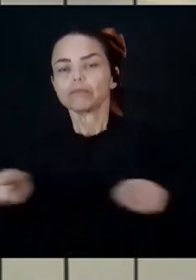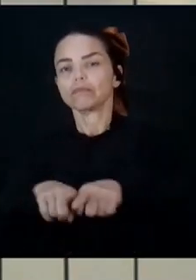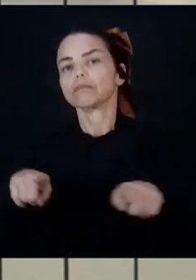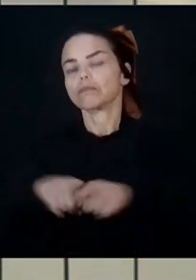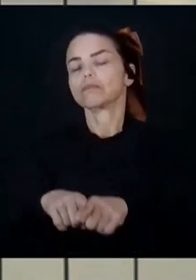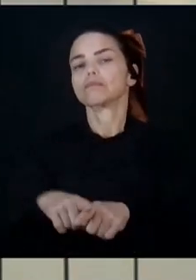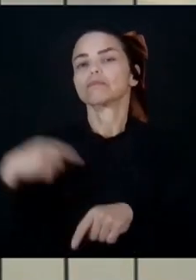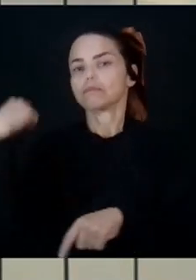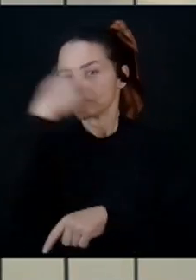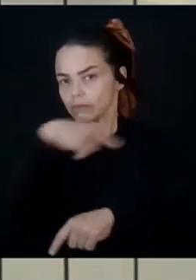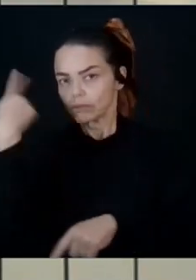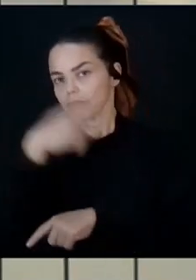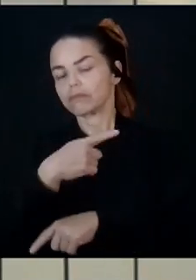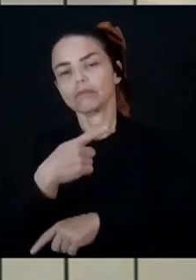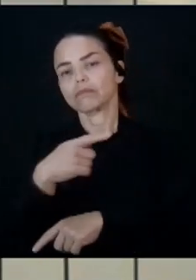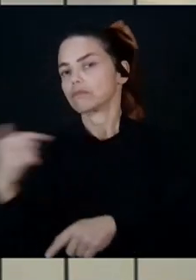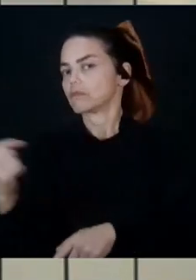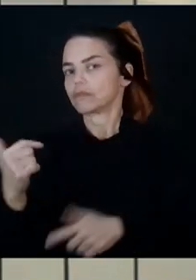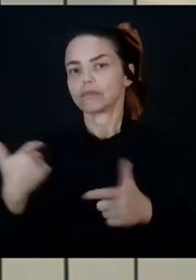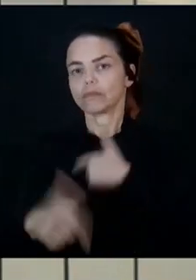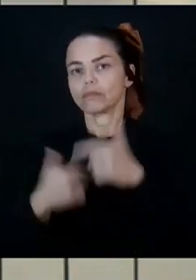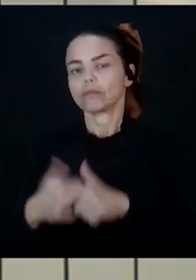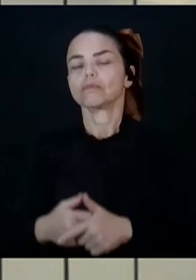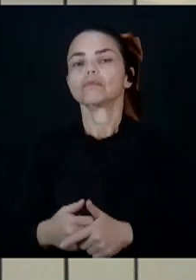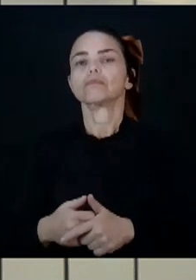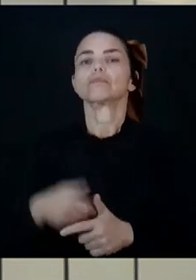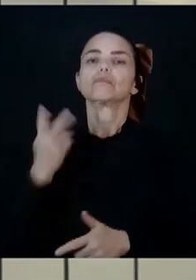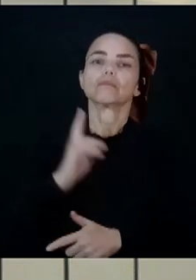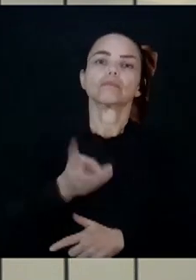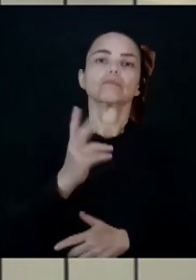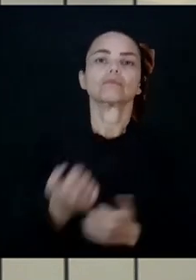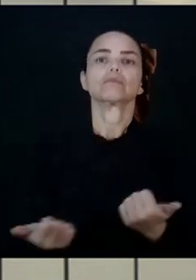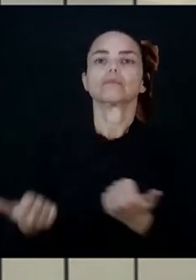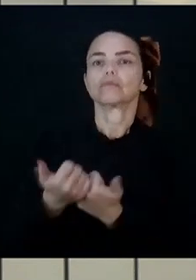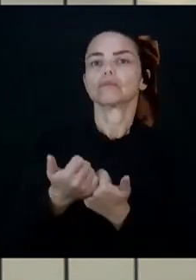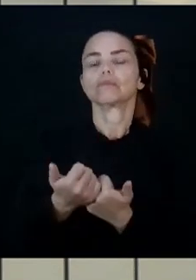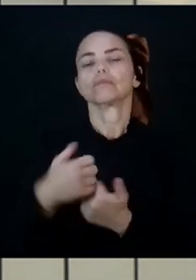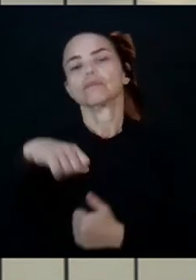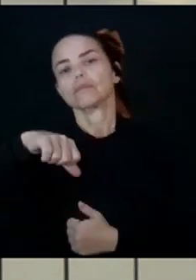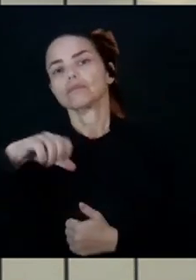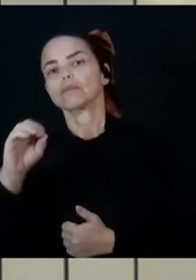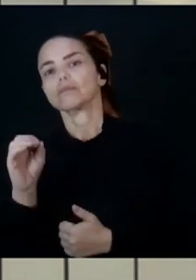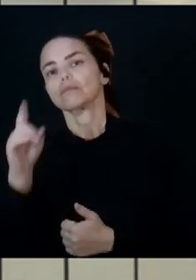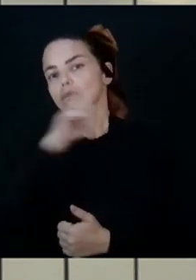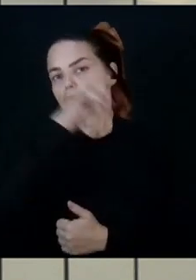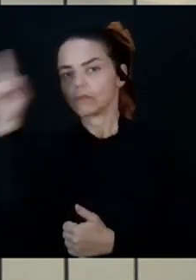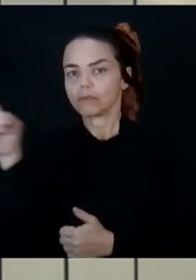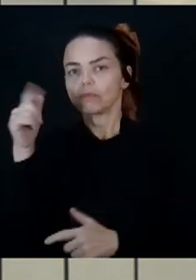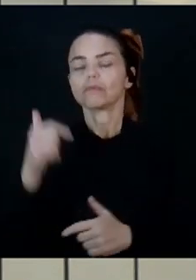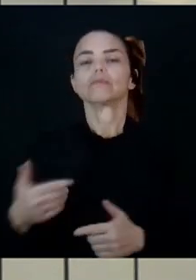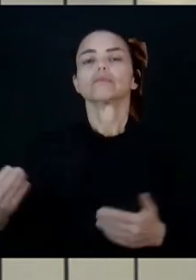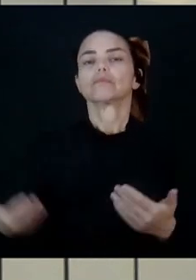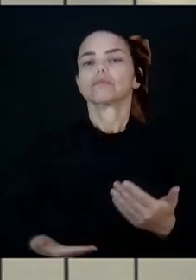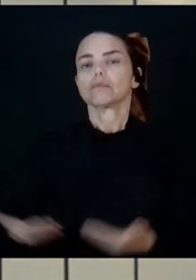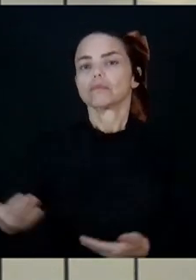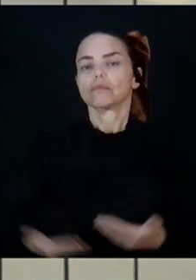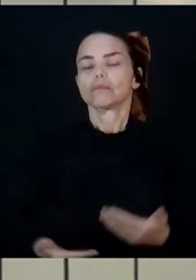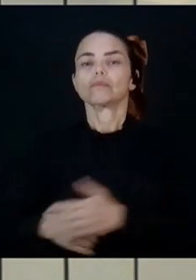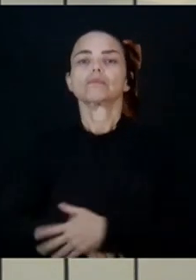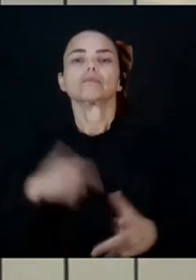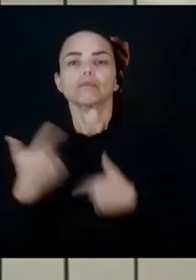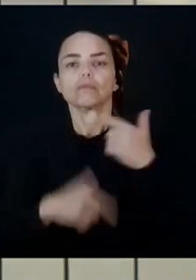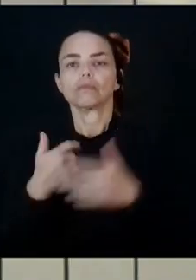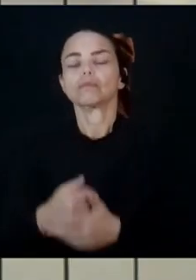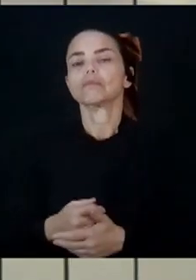não trabalhadas deverão ser compensadas em até 90 dias pelos servidores. Os serviços essenciais,